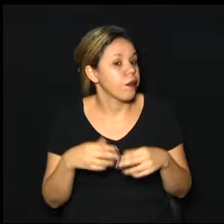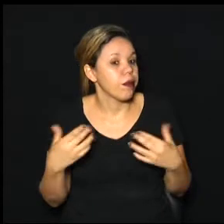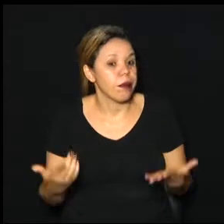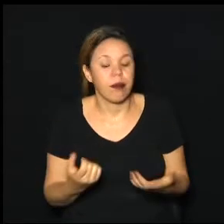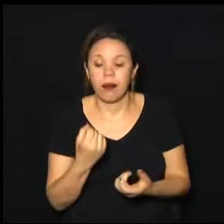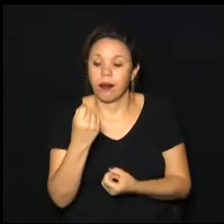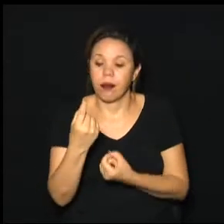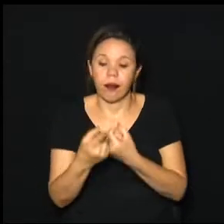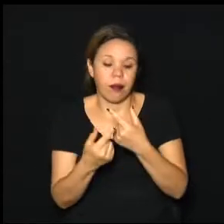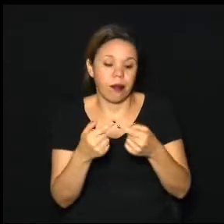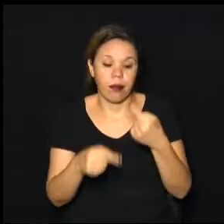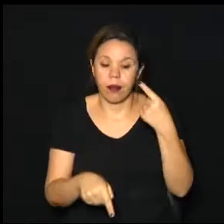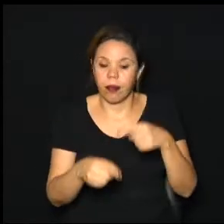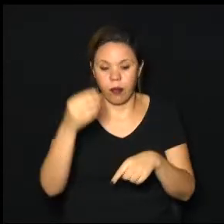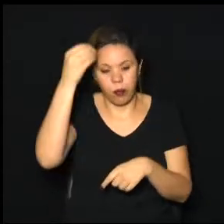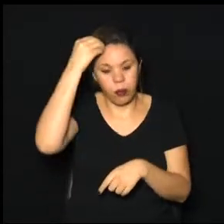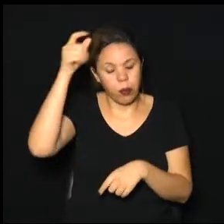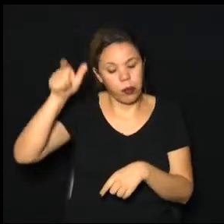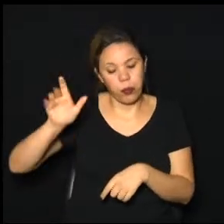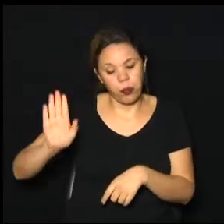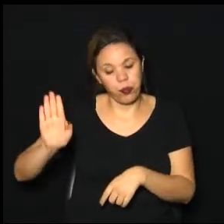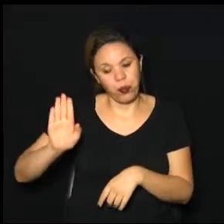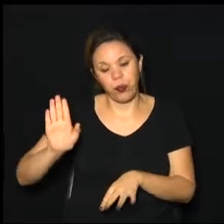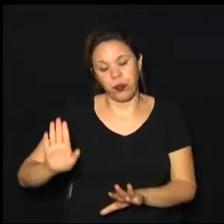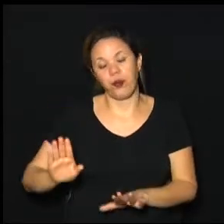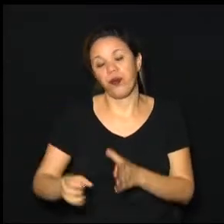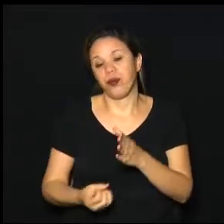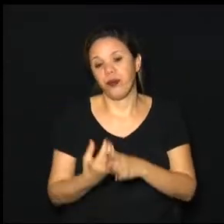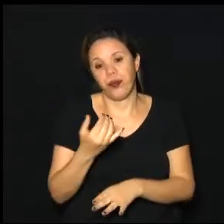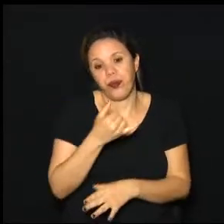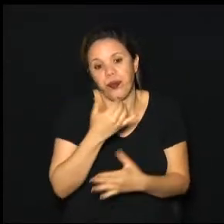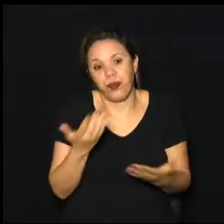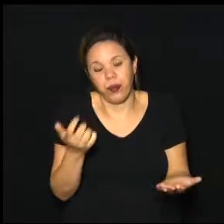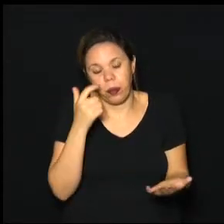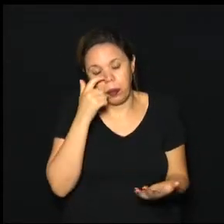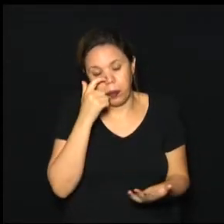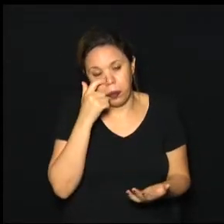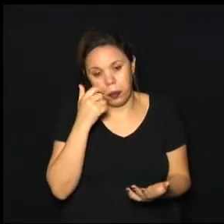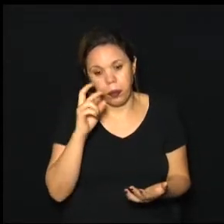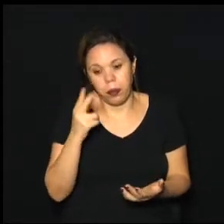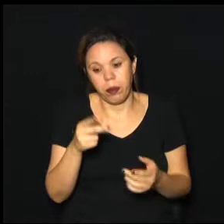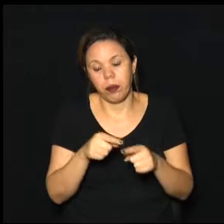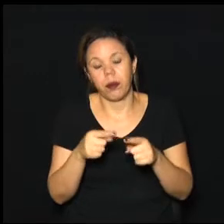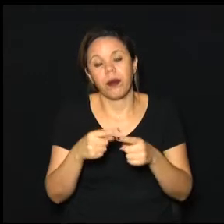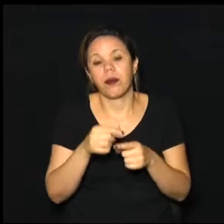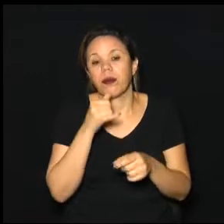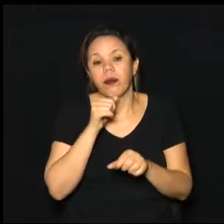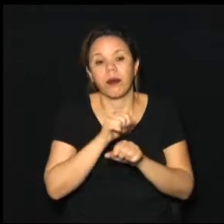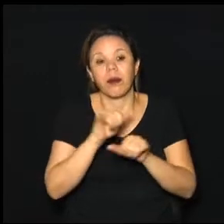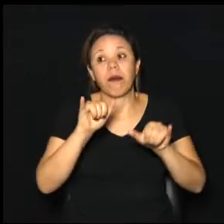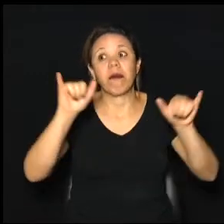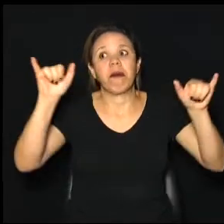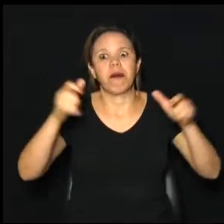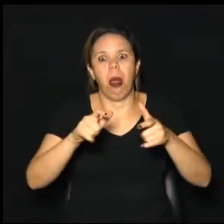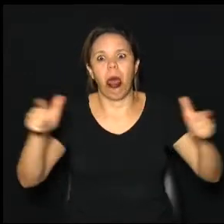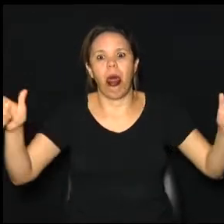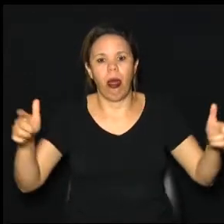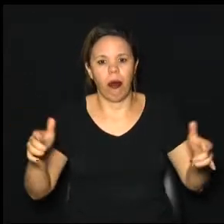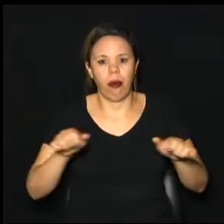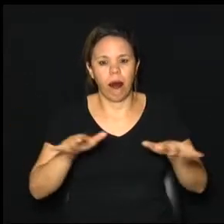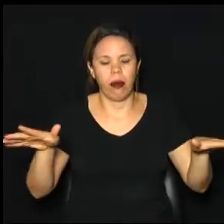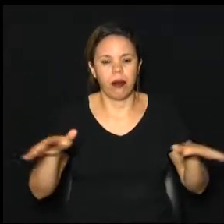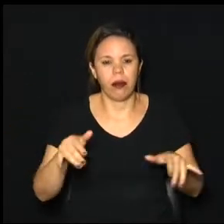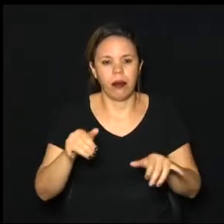Algumas não foi nem culpa do candidato, mas, enfim, aconteceram em razão de impulsionamento, por exemplo. Então fica aí desde